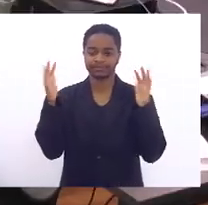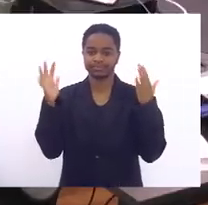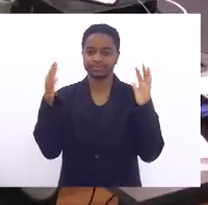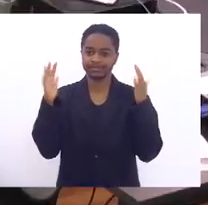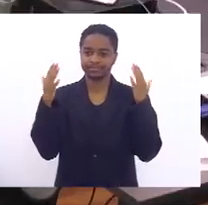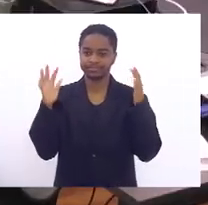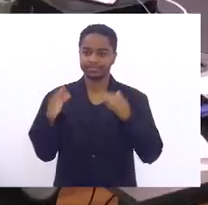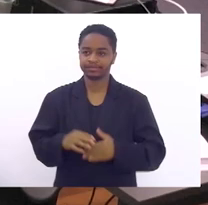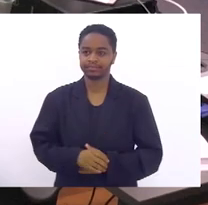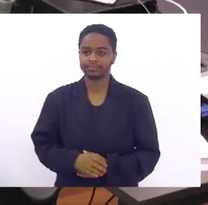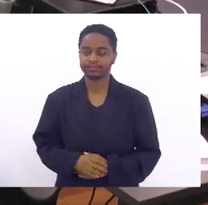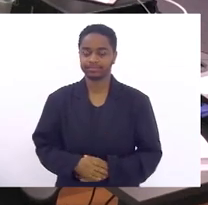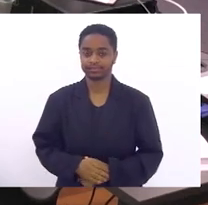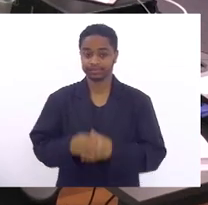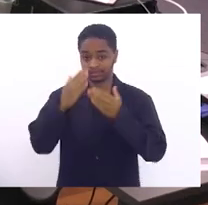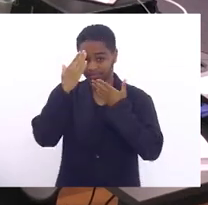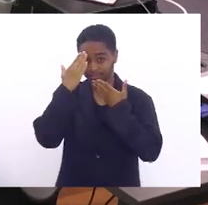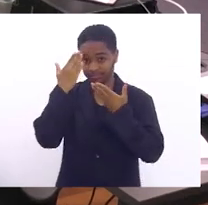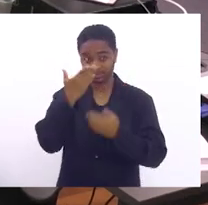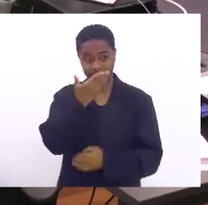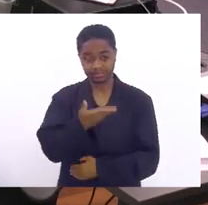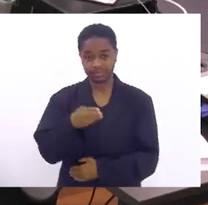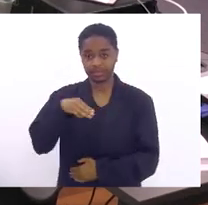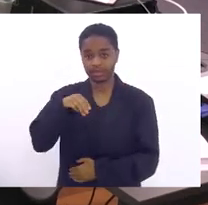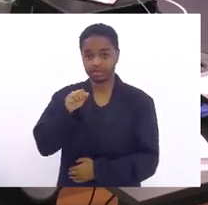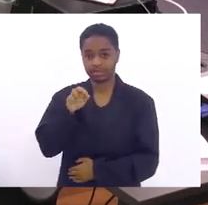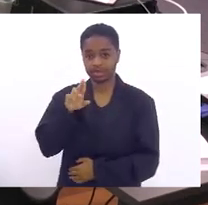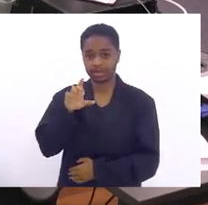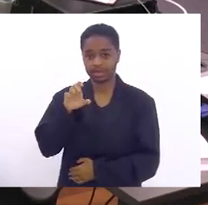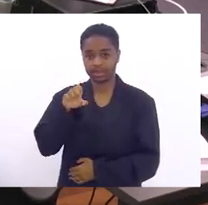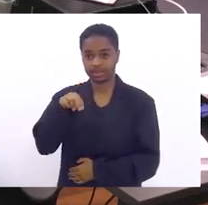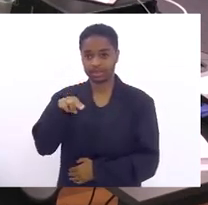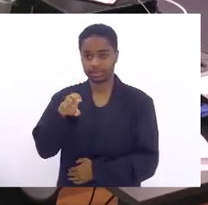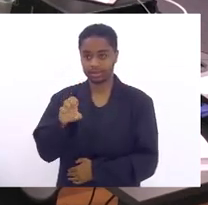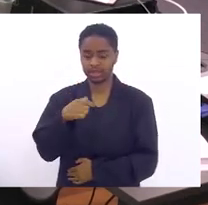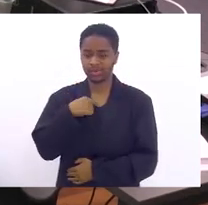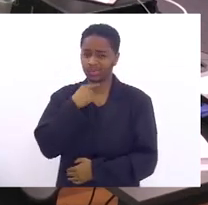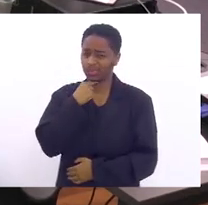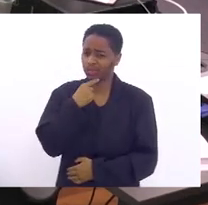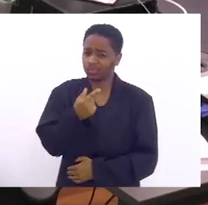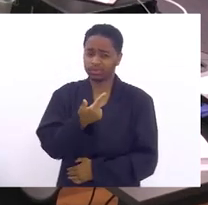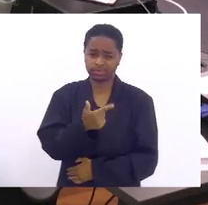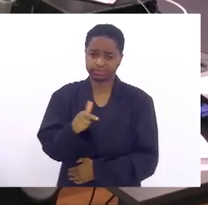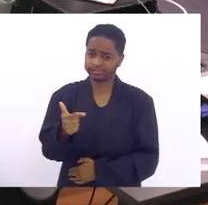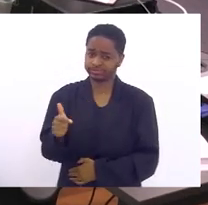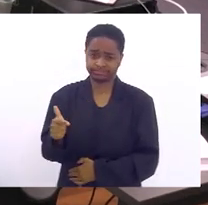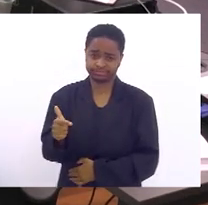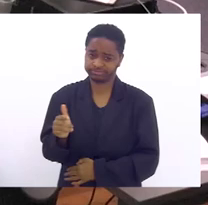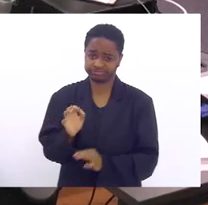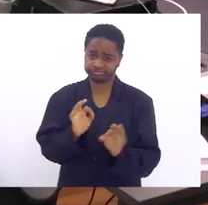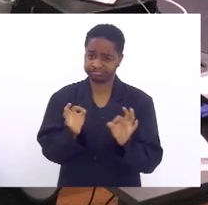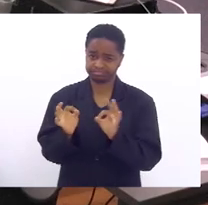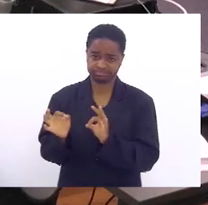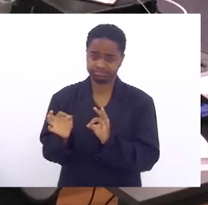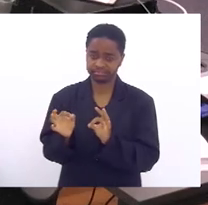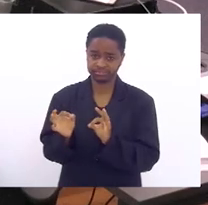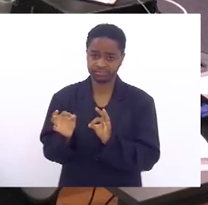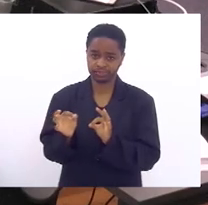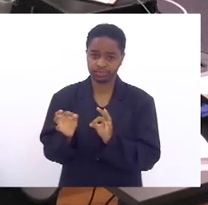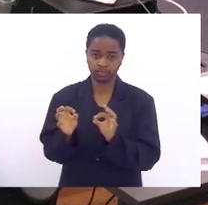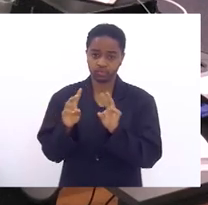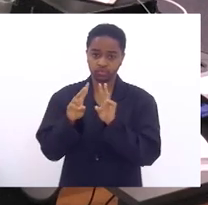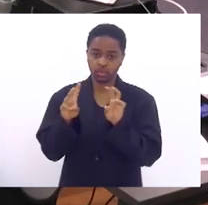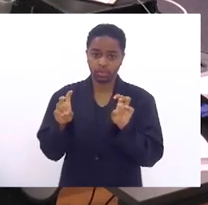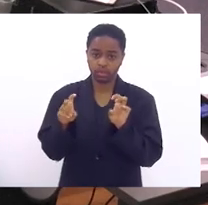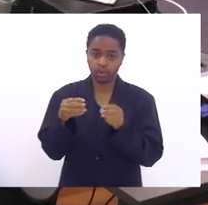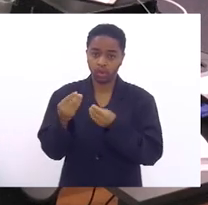tarde muito obrigada senhora Marlene eh eu não tenho dúvidas do da enfim do que a dor do